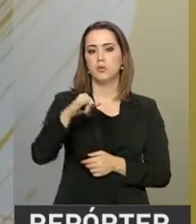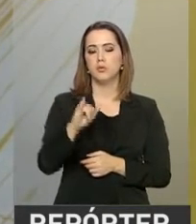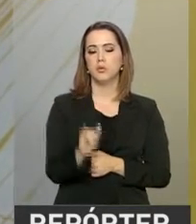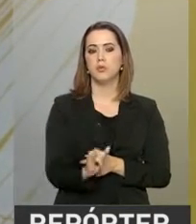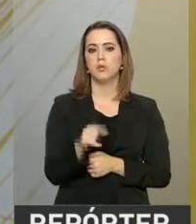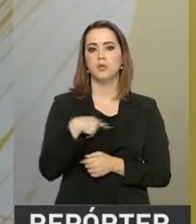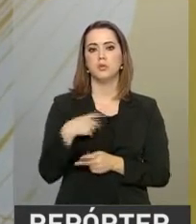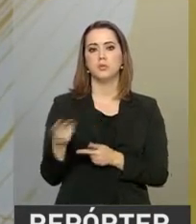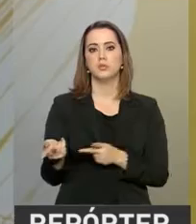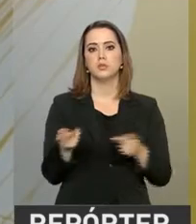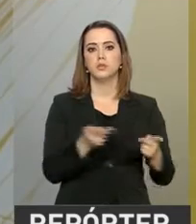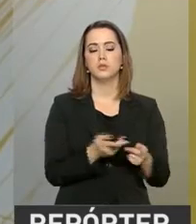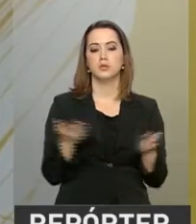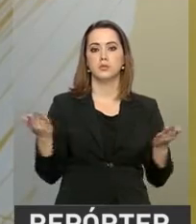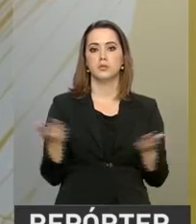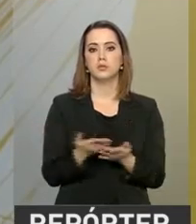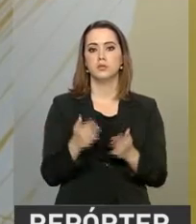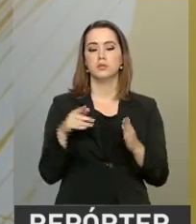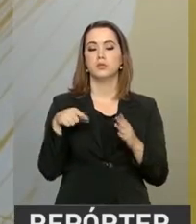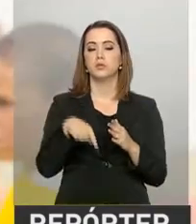para conhecer o projeto. Vamos ver.